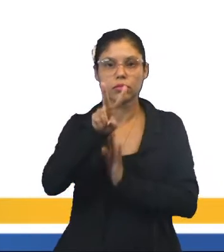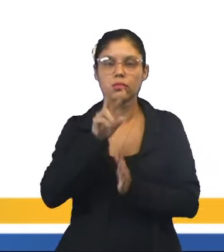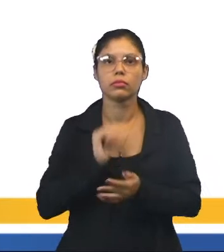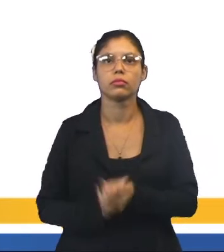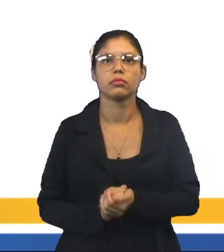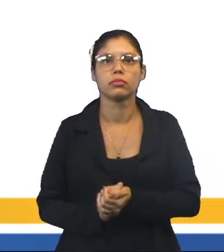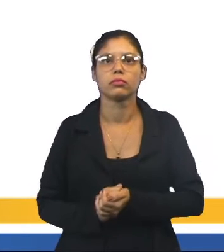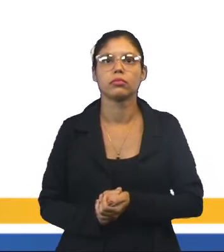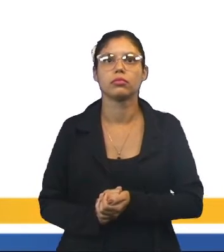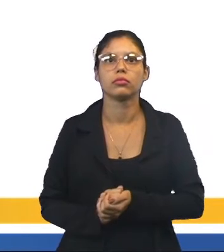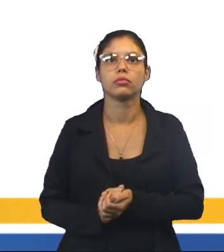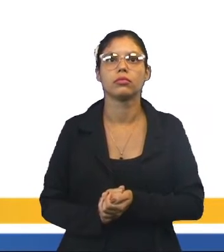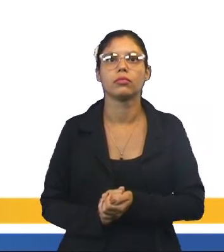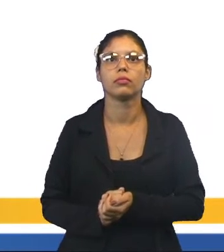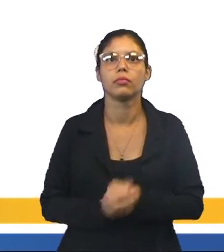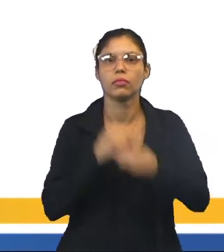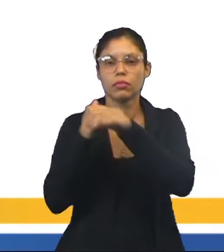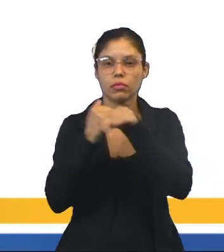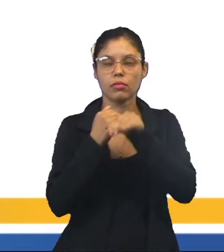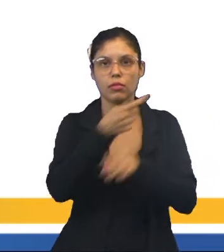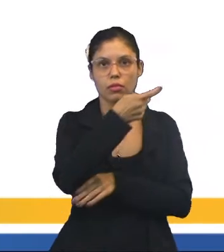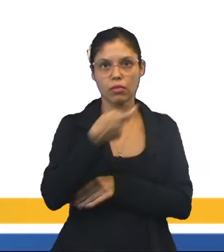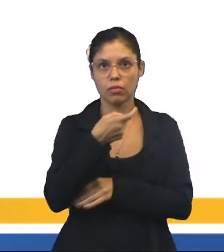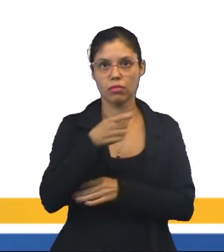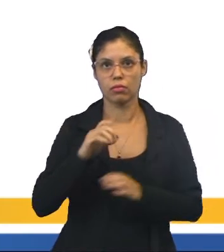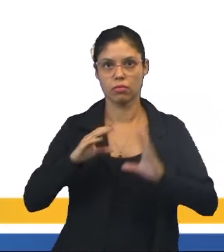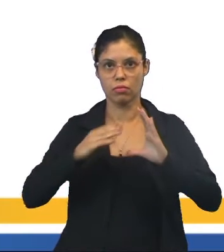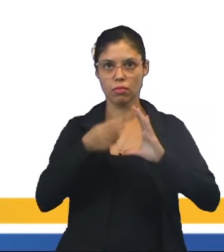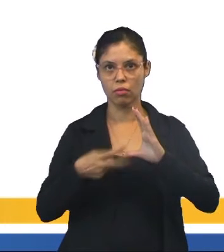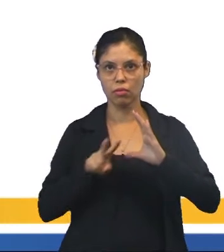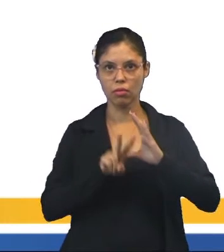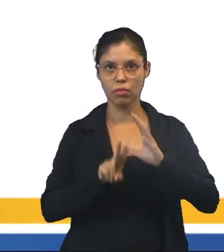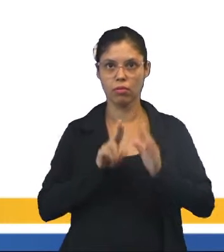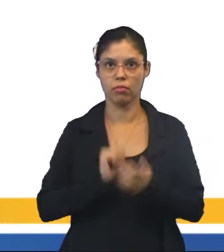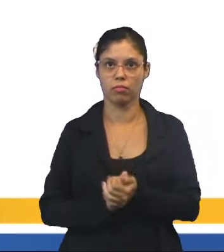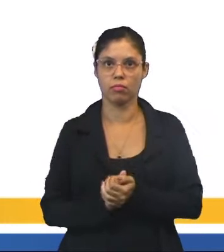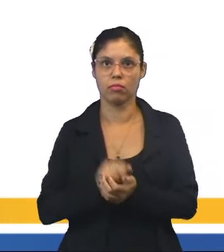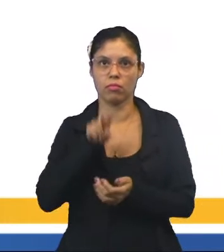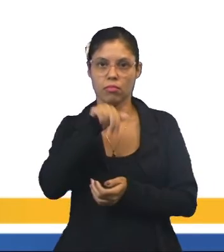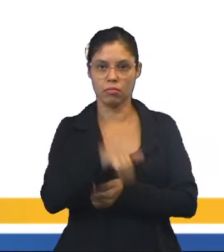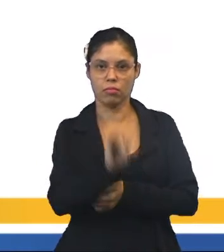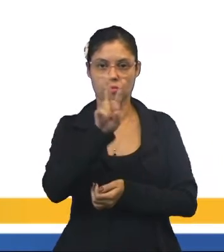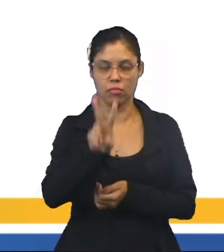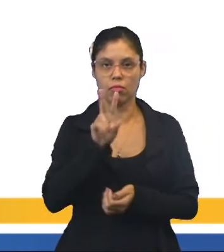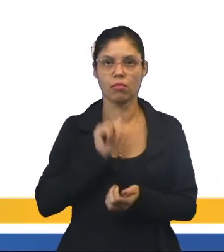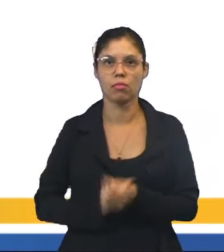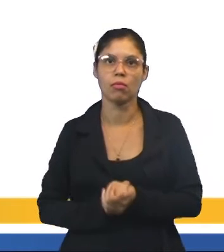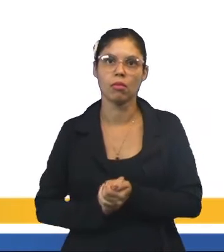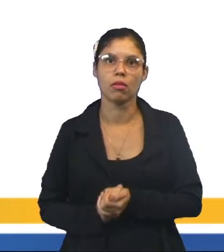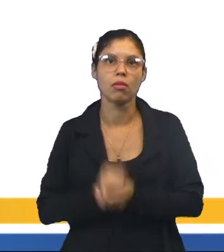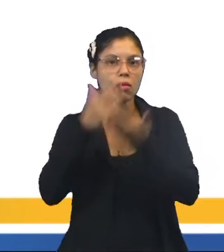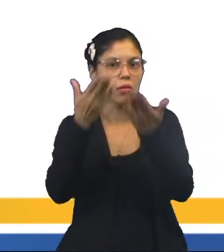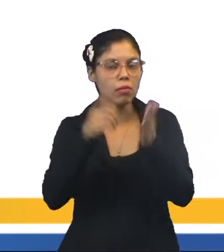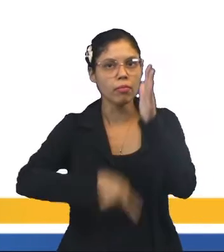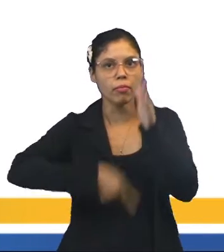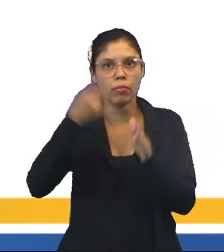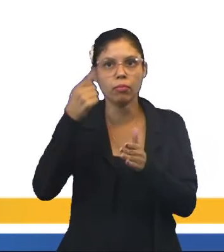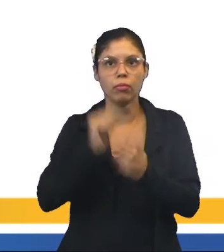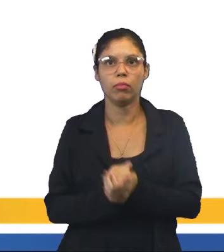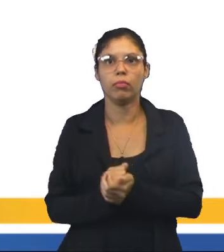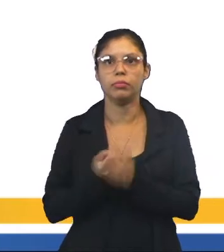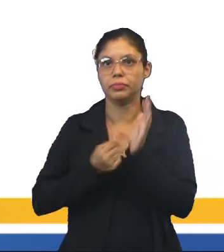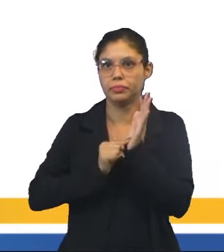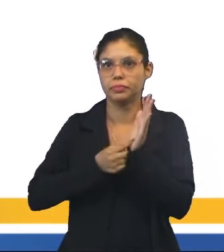ponto V, igual a XV e YV. Esse é o